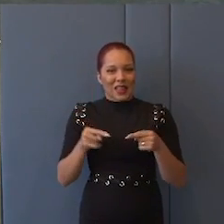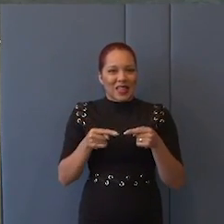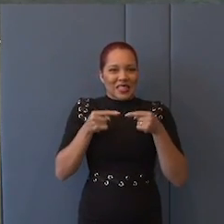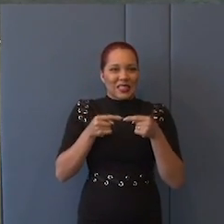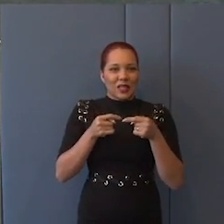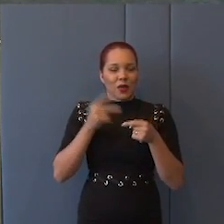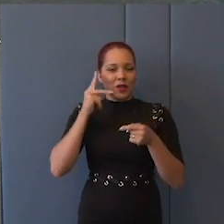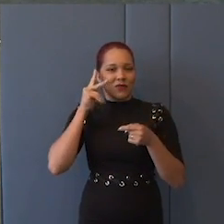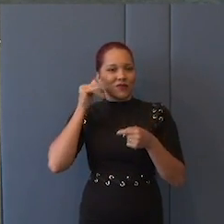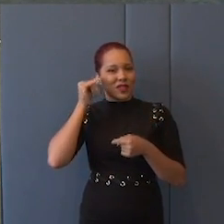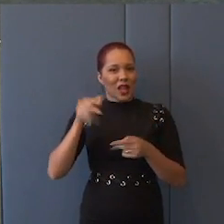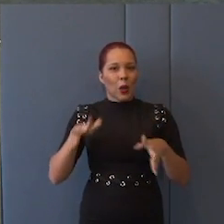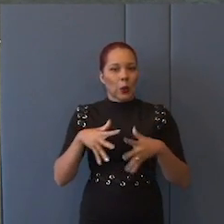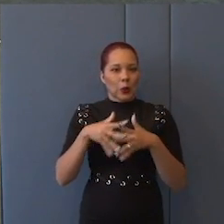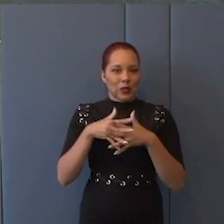Quer dizer, não, agora eu sou isso aqui.